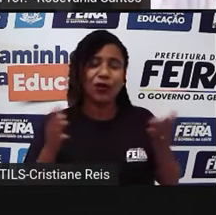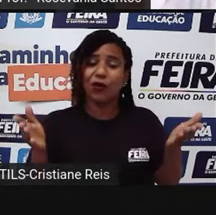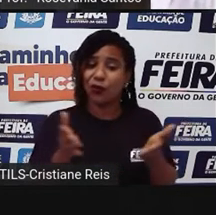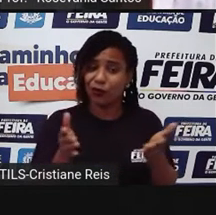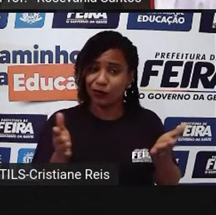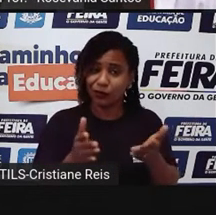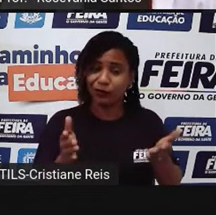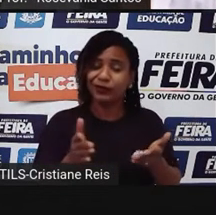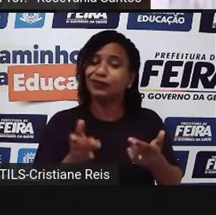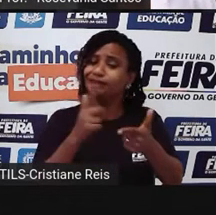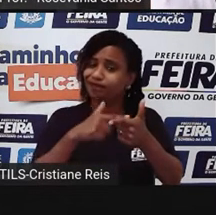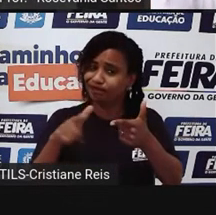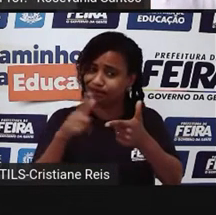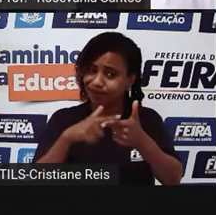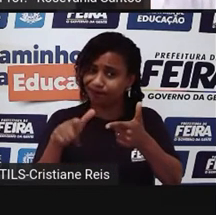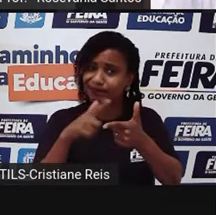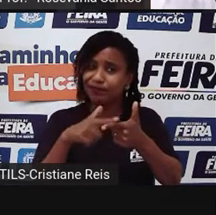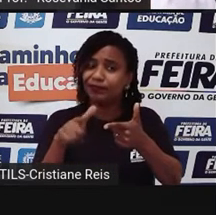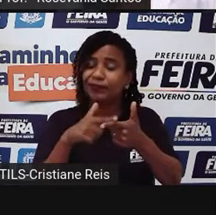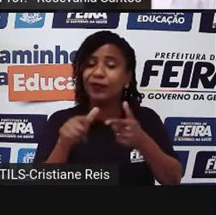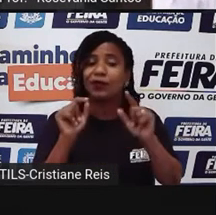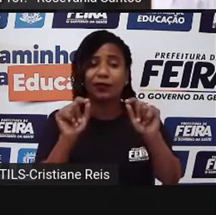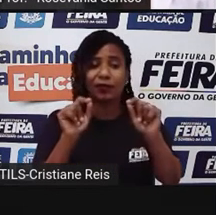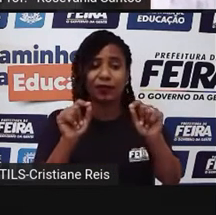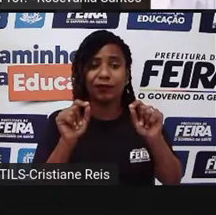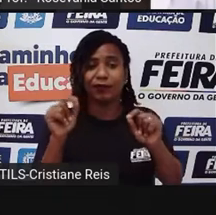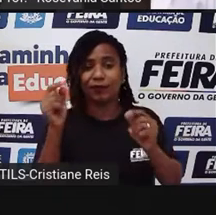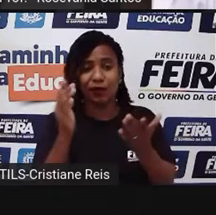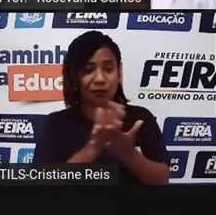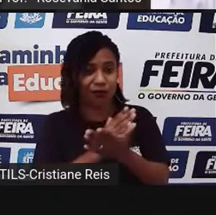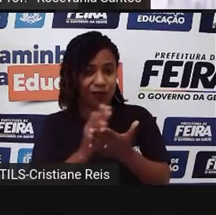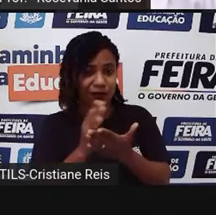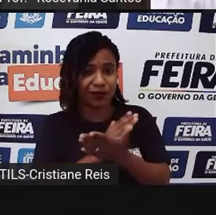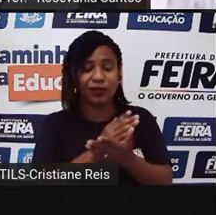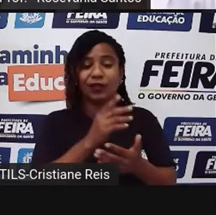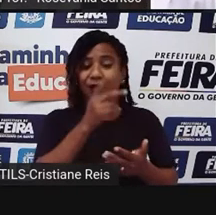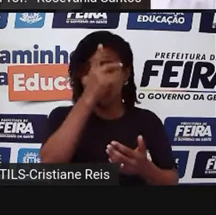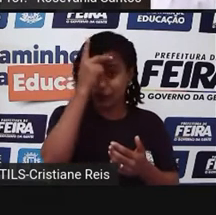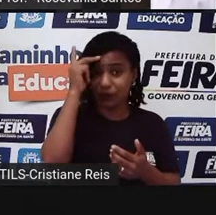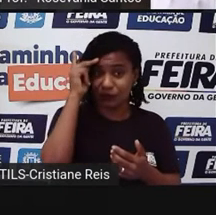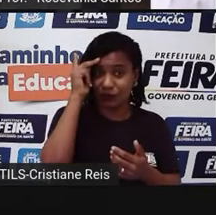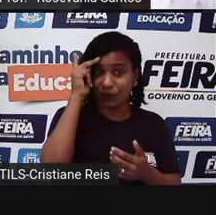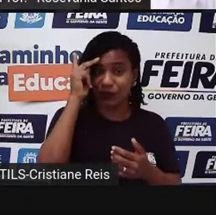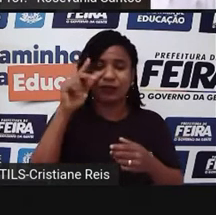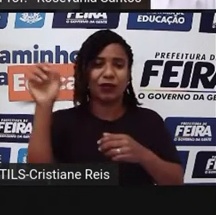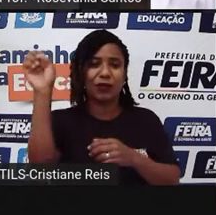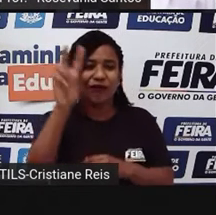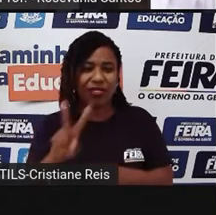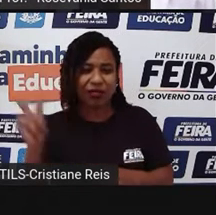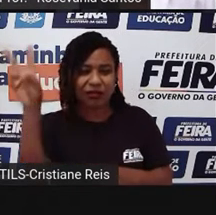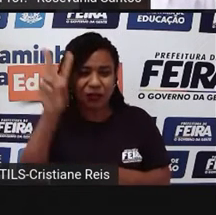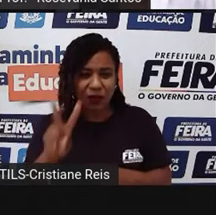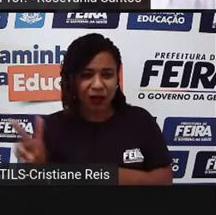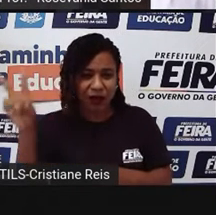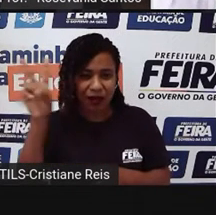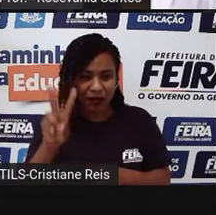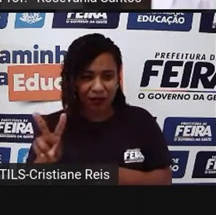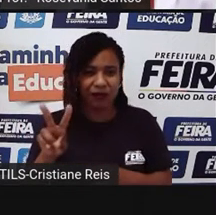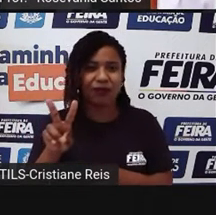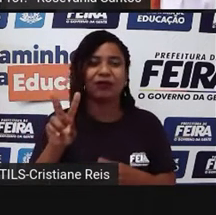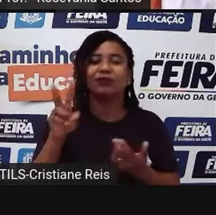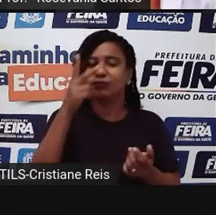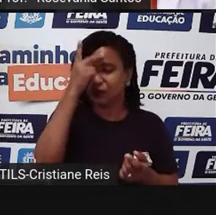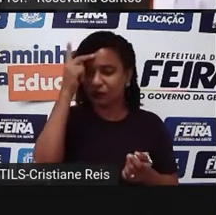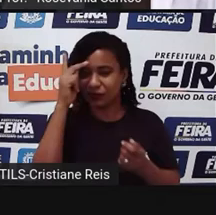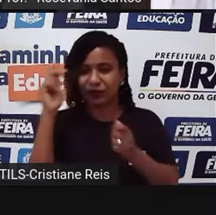hoje a gente ainda está enfrentando, né? Aqui no Brasil, a gente recebe muita gente da Venezuela, mas na Europa tem o pessoal que vem da